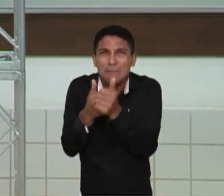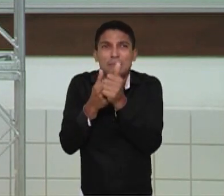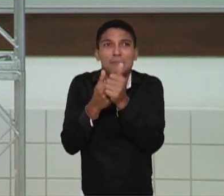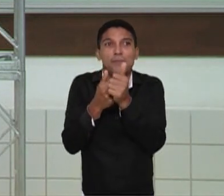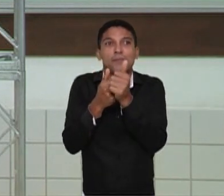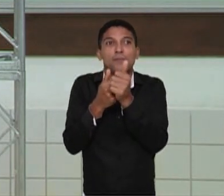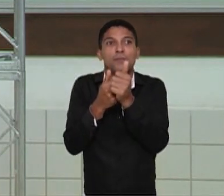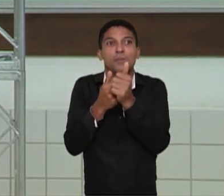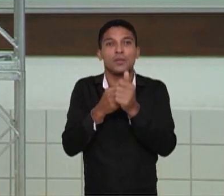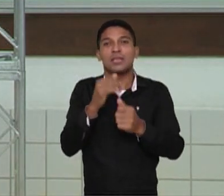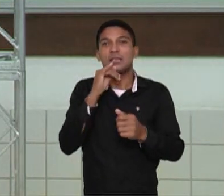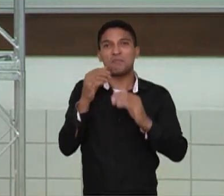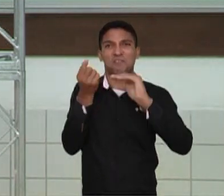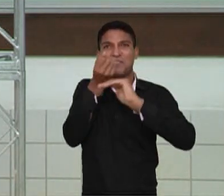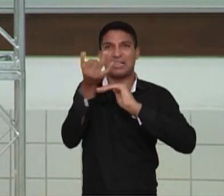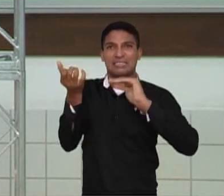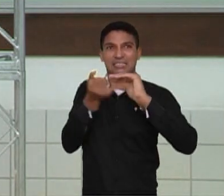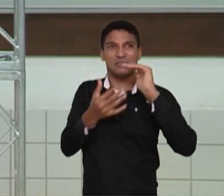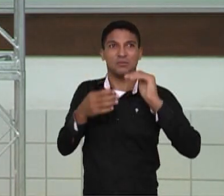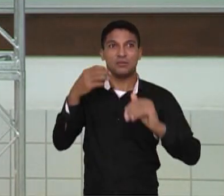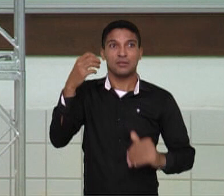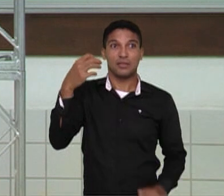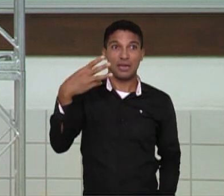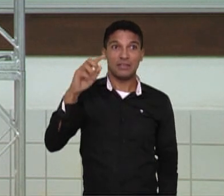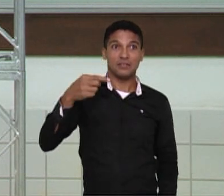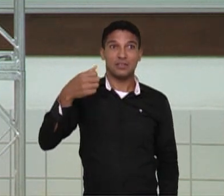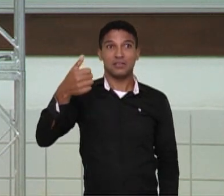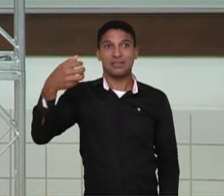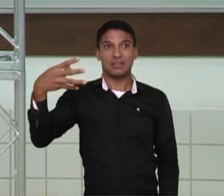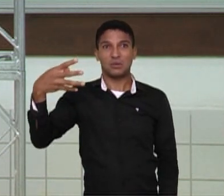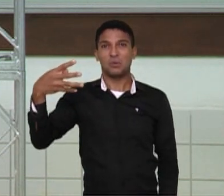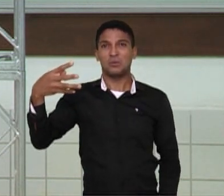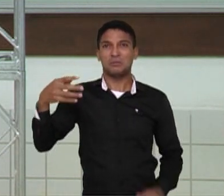né? Quando ele escreve a fração